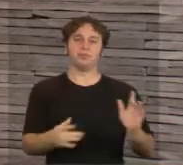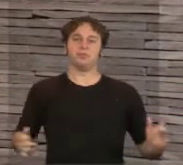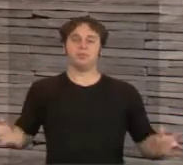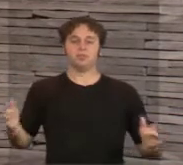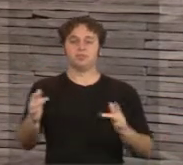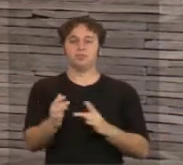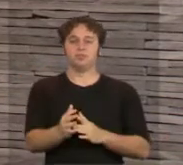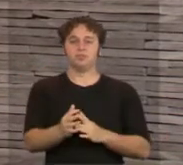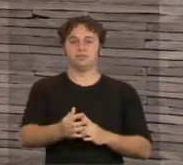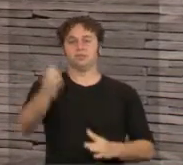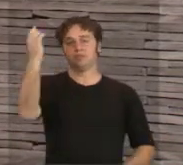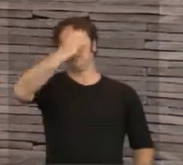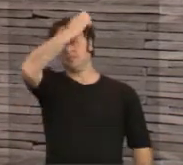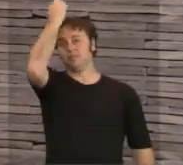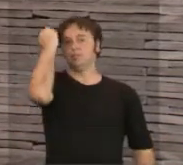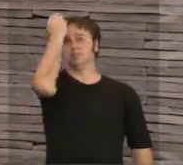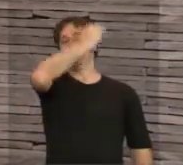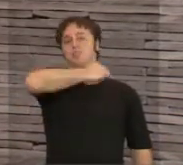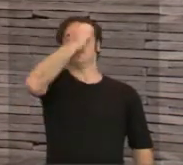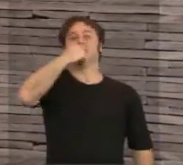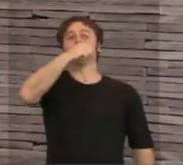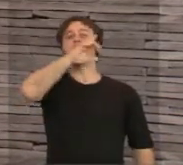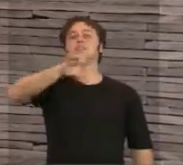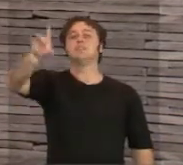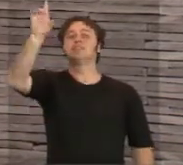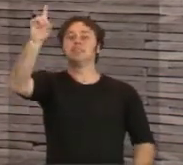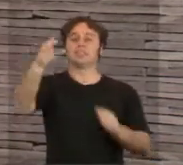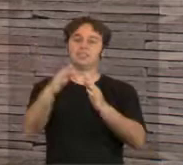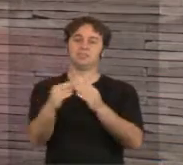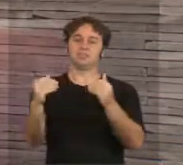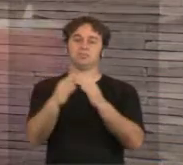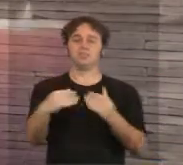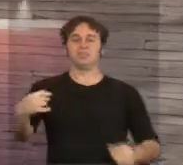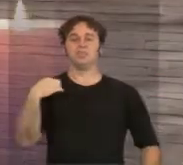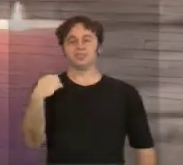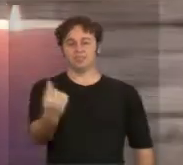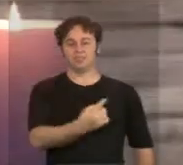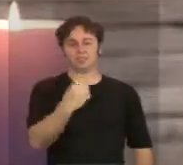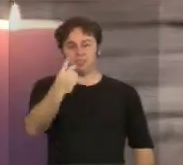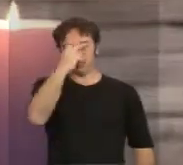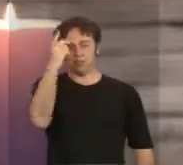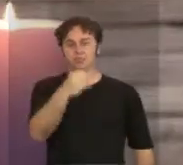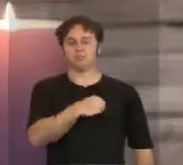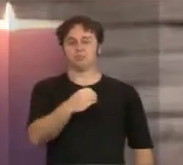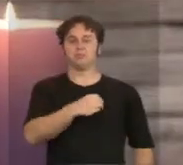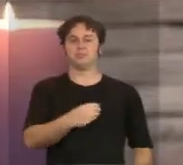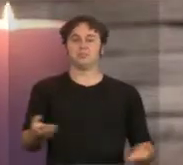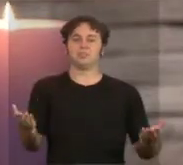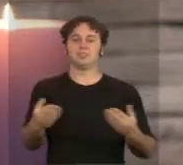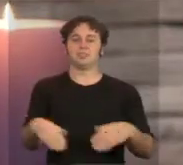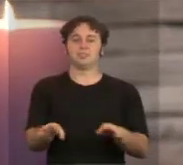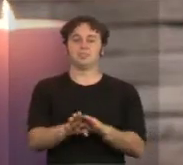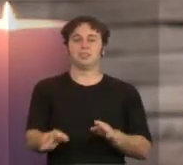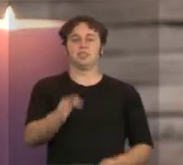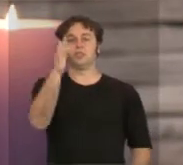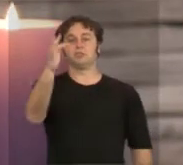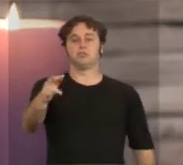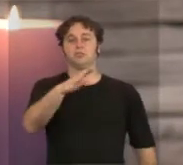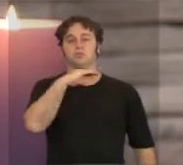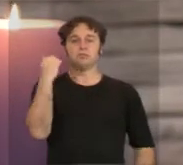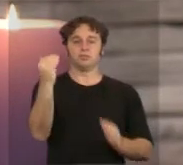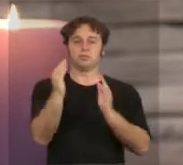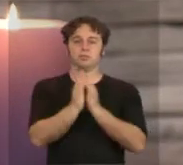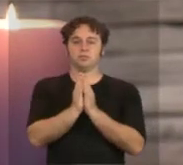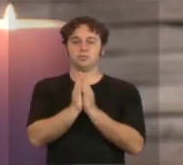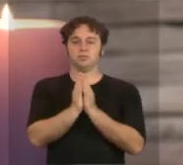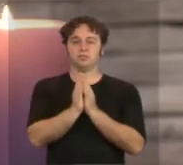as mulheres, e bendito é o fruto do vosso ventre, Jesus. Santa Maria, Mãe de Deus, rogai por nós, pecadores, agora e na